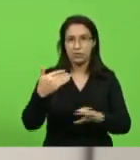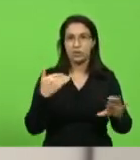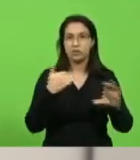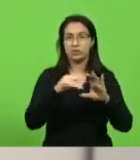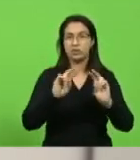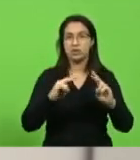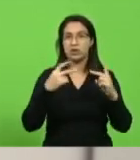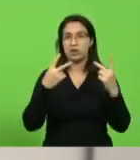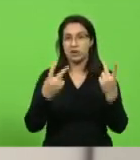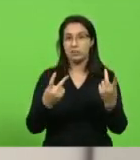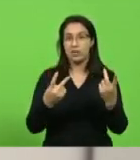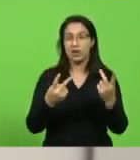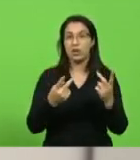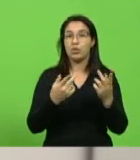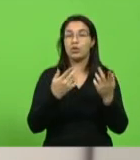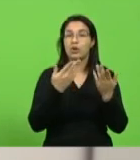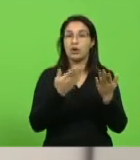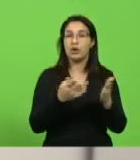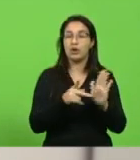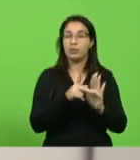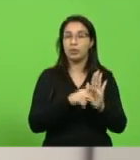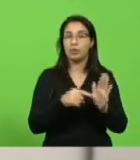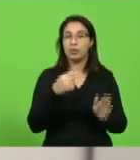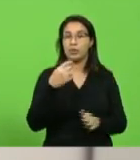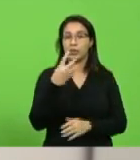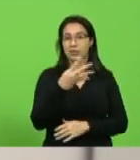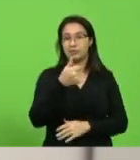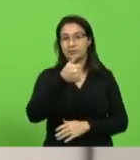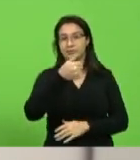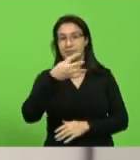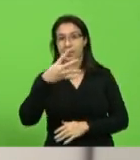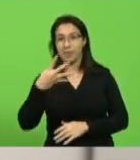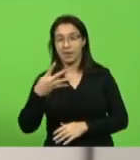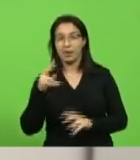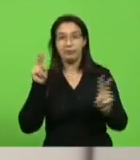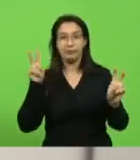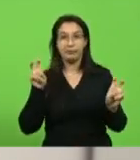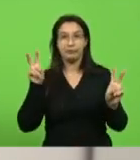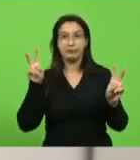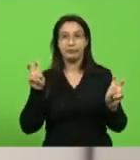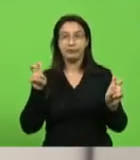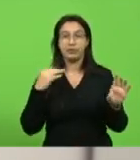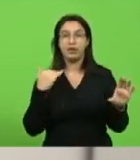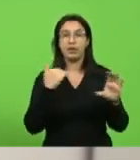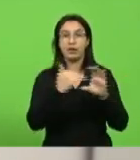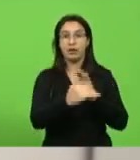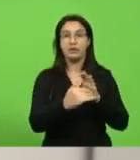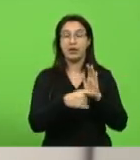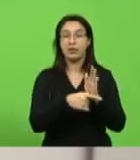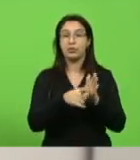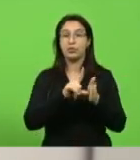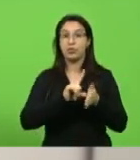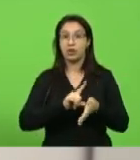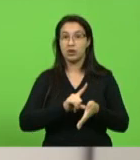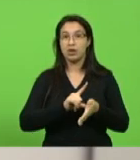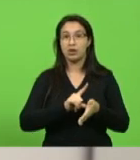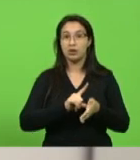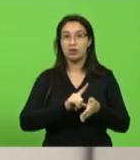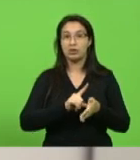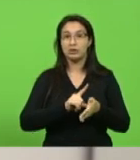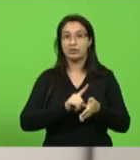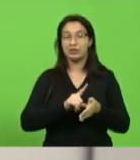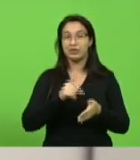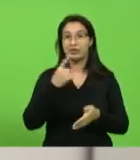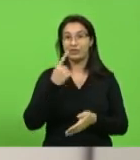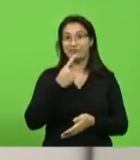informando que o protocolo da mensagem 414 foi, abre aspas, enviada antecipadamente por equívoco,